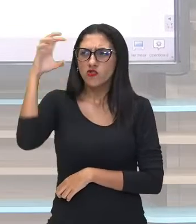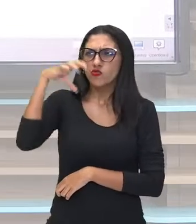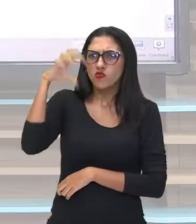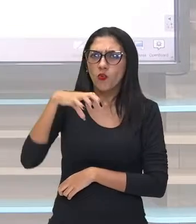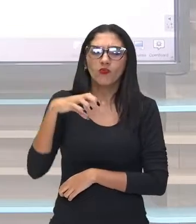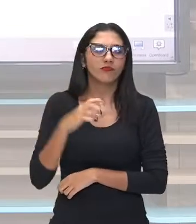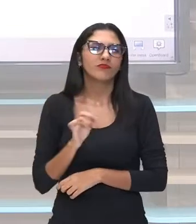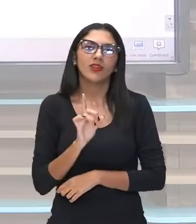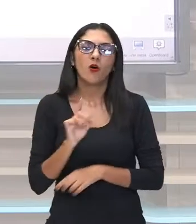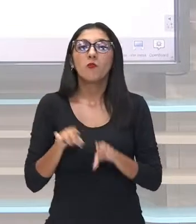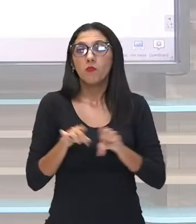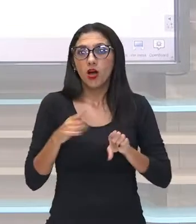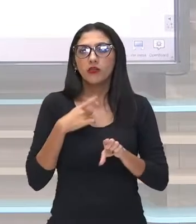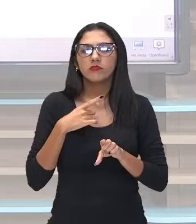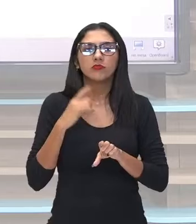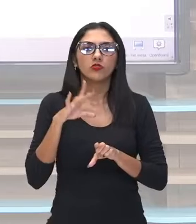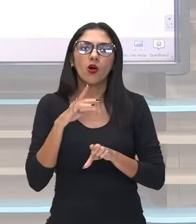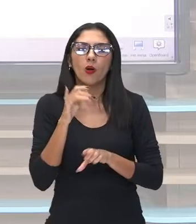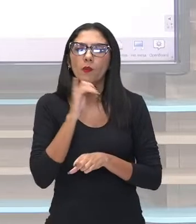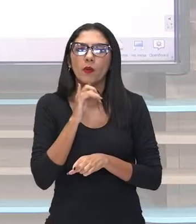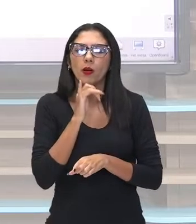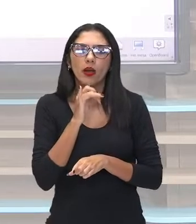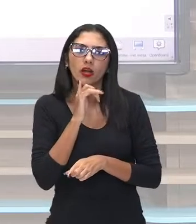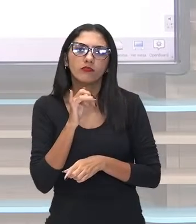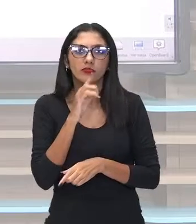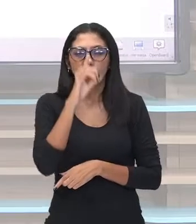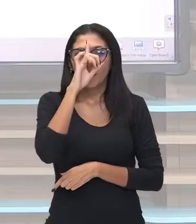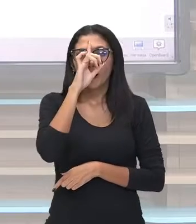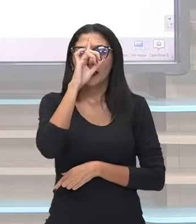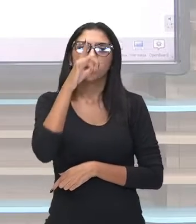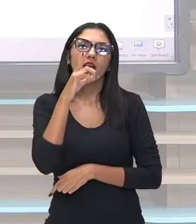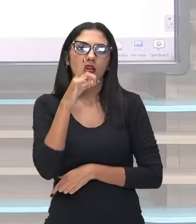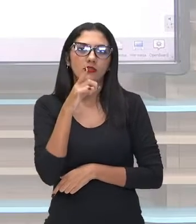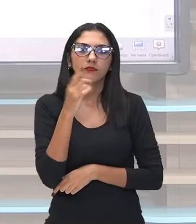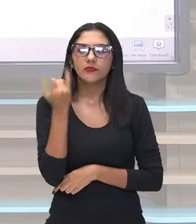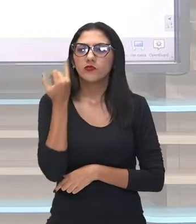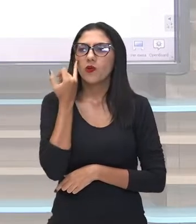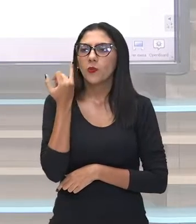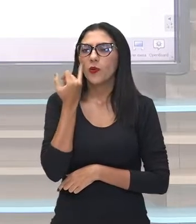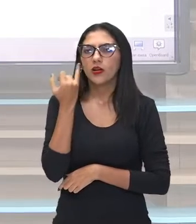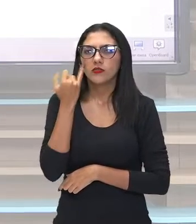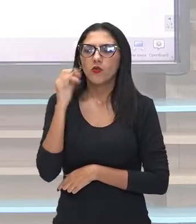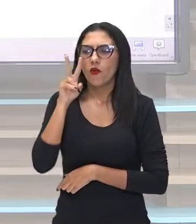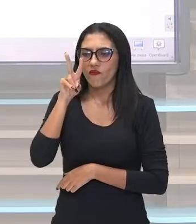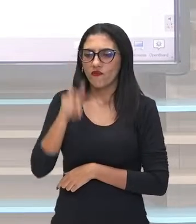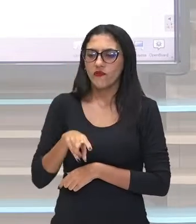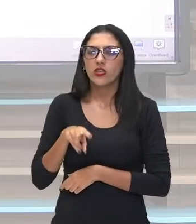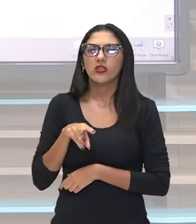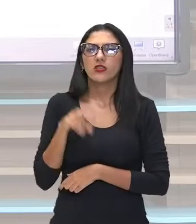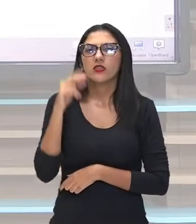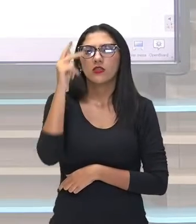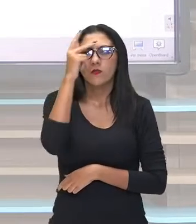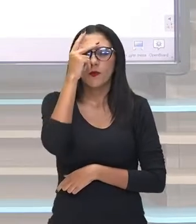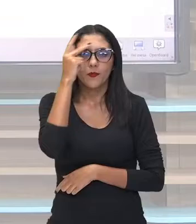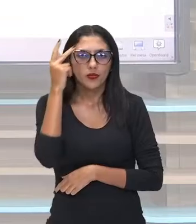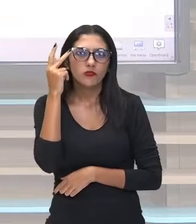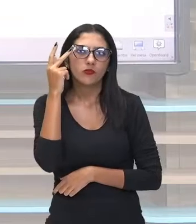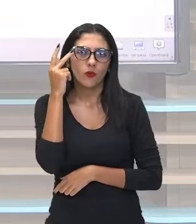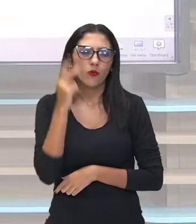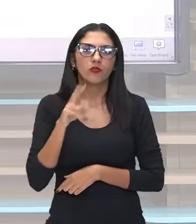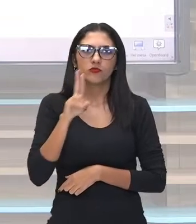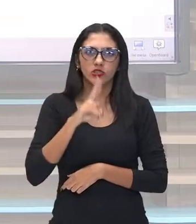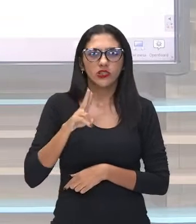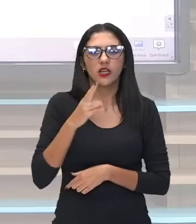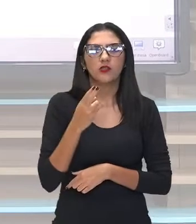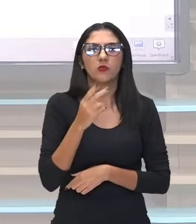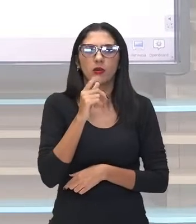pensar somente pelas informações, né, que eu vejo. As informações